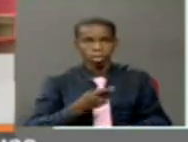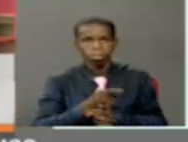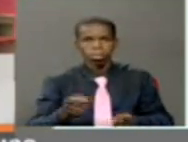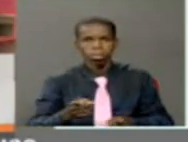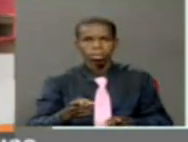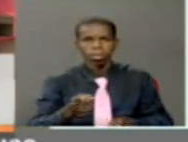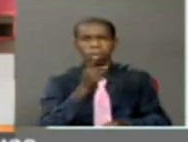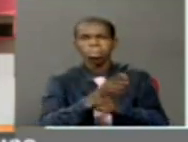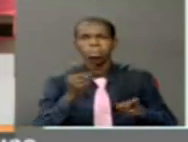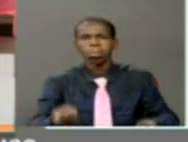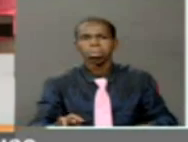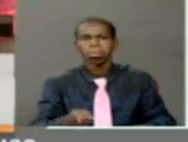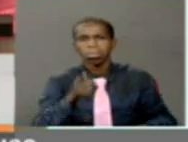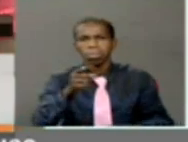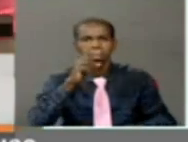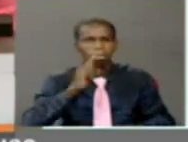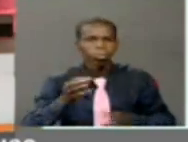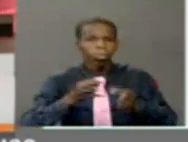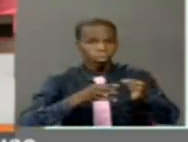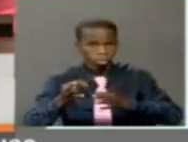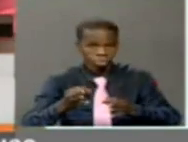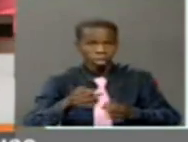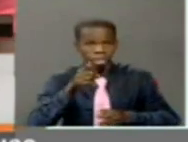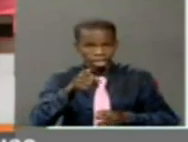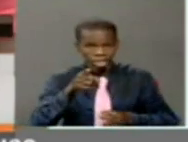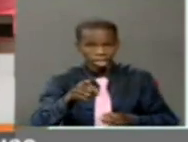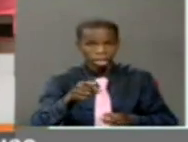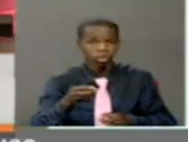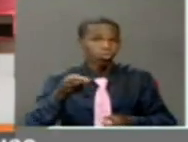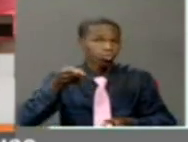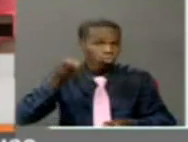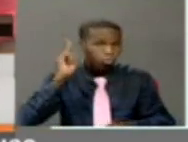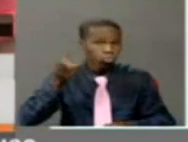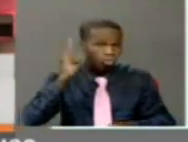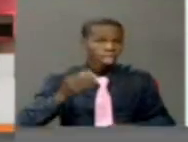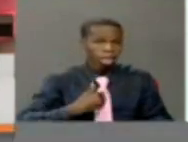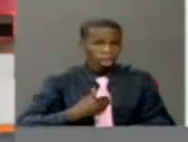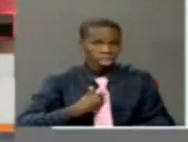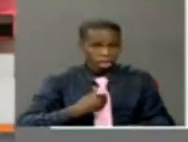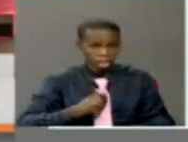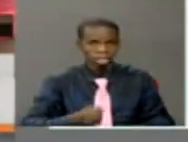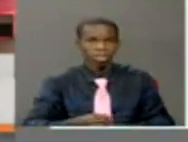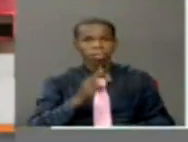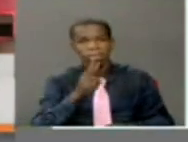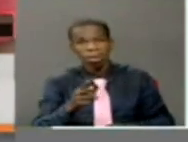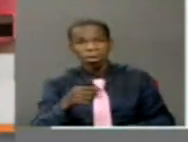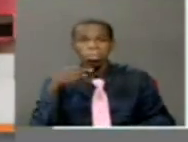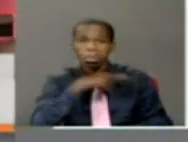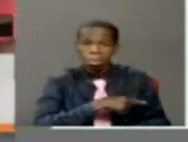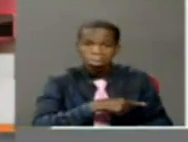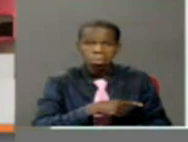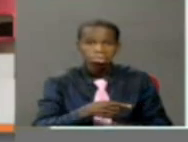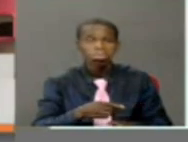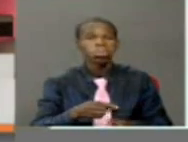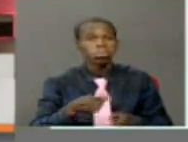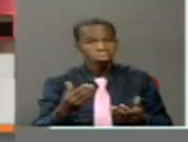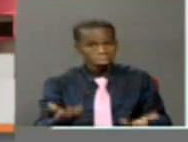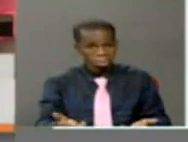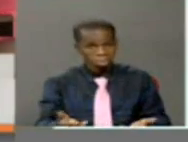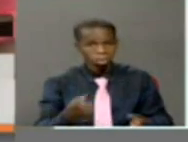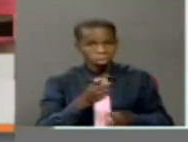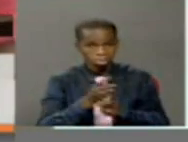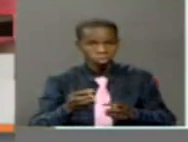que faz arrepiar os mais ousados? Entretanto, a par dos mitos que existem sobre ela, dispõe de uma beleza sem igual